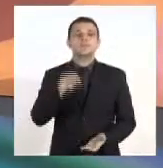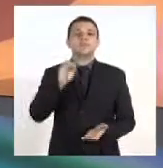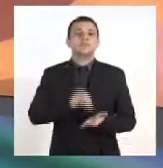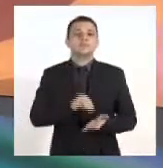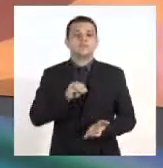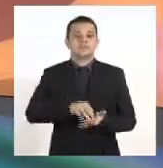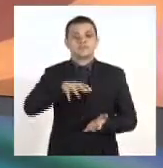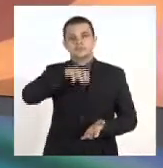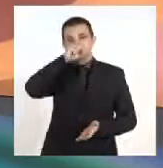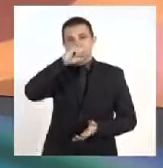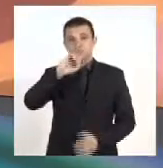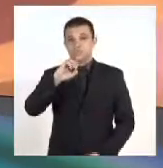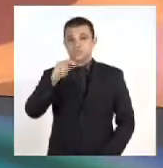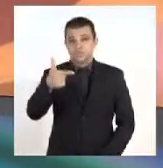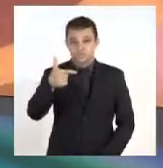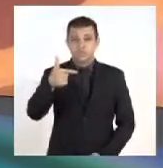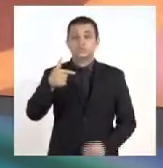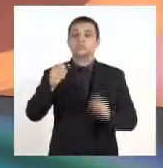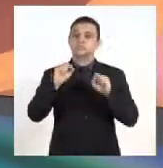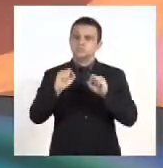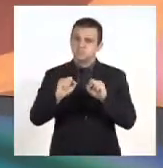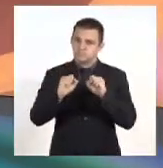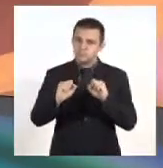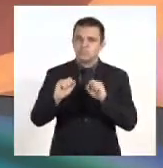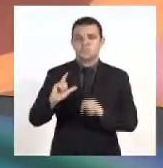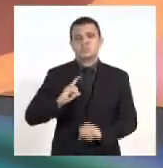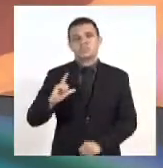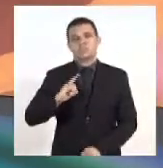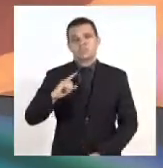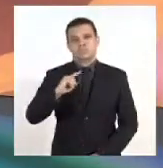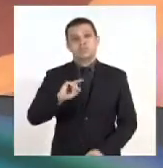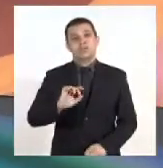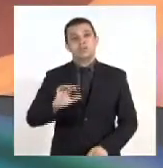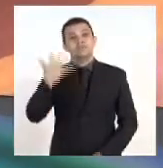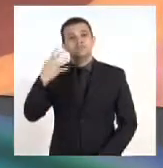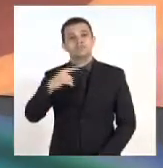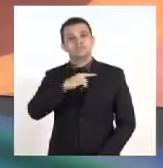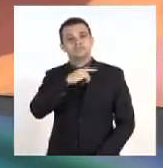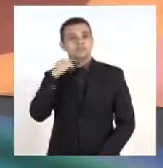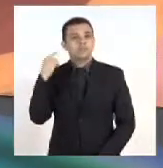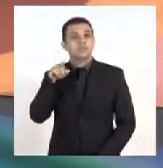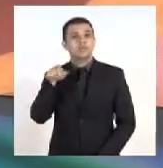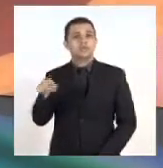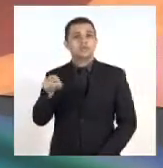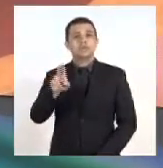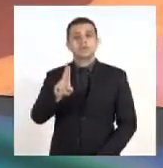causado mortes em UTI de hospital estadual. Mas,